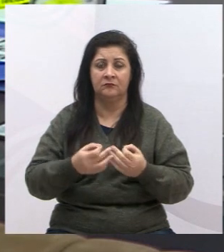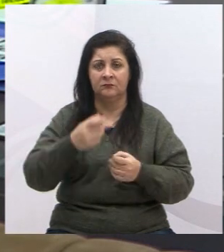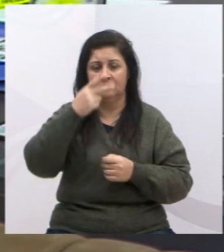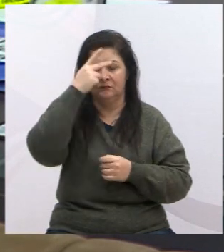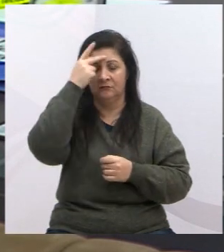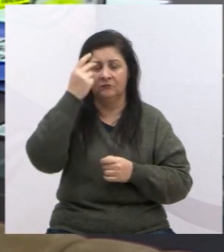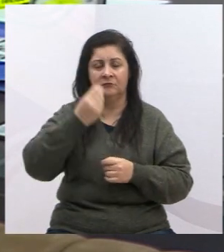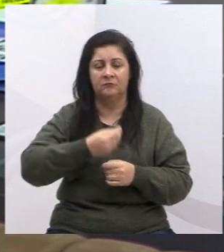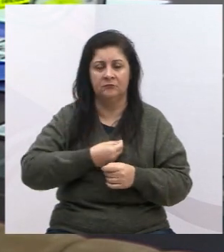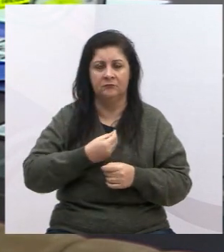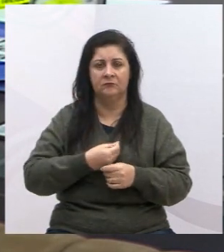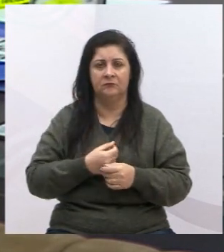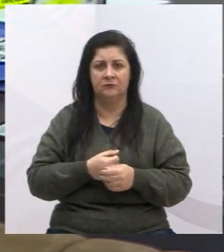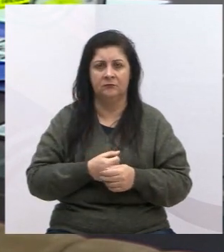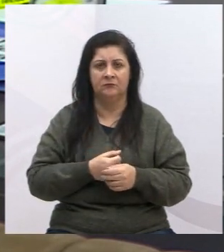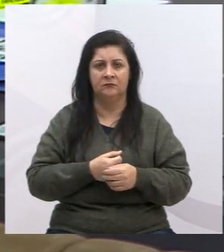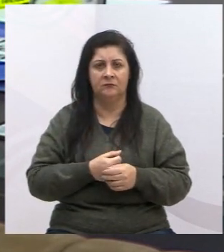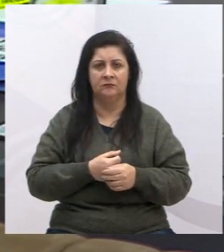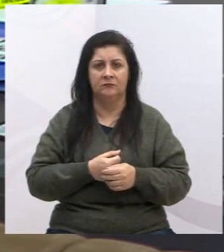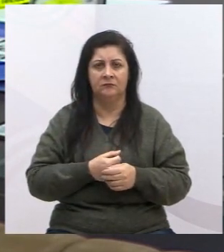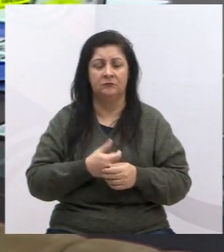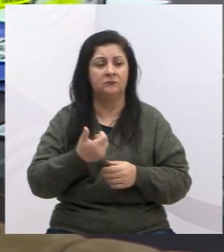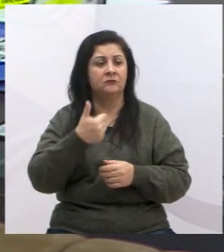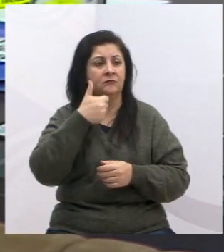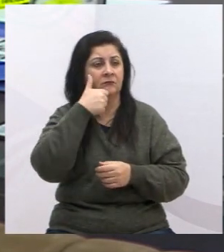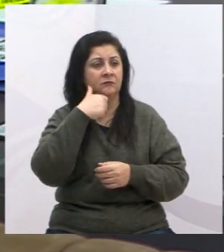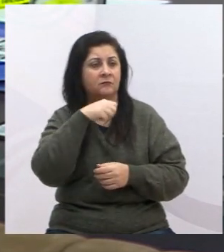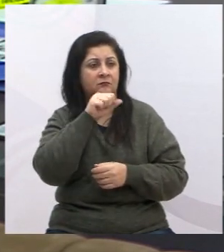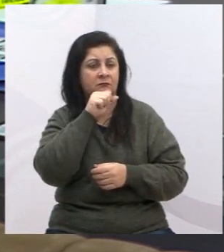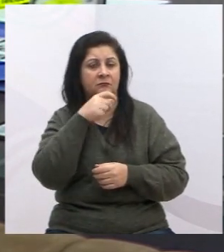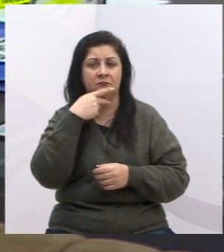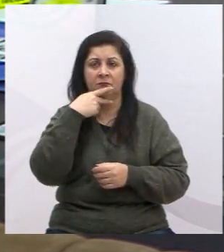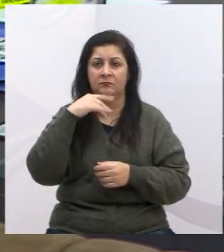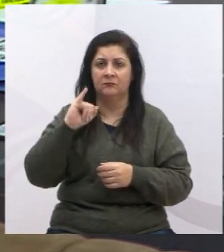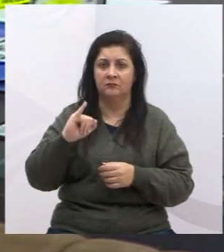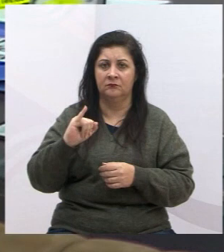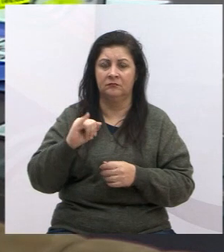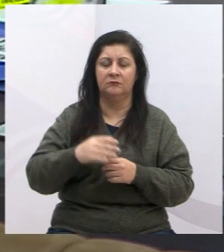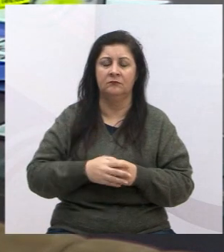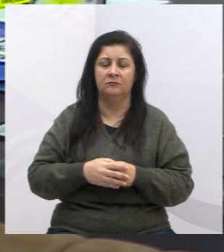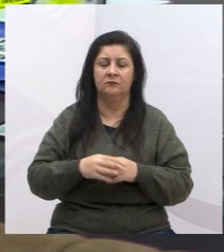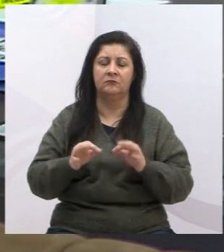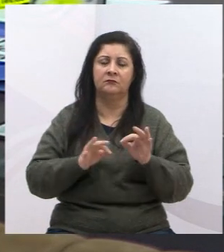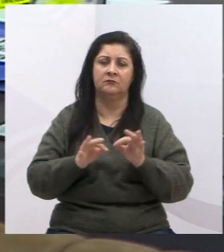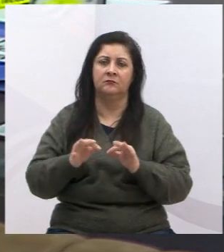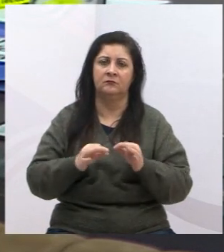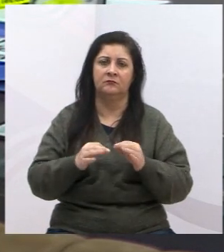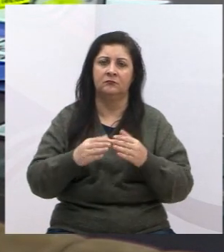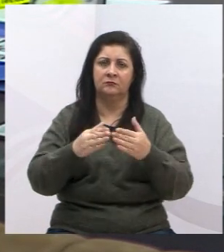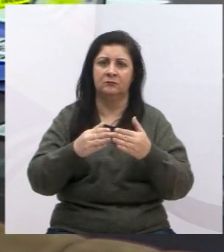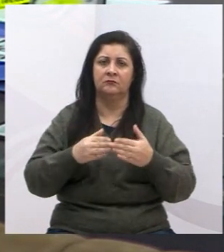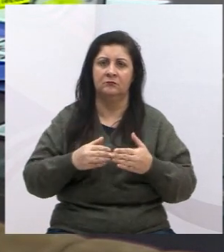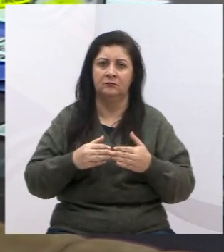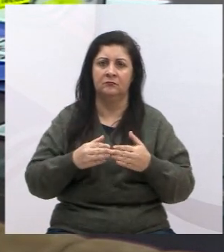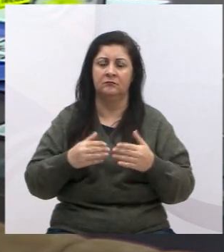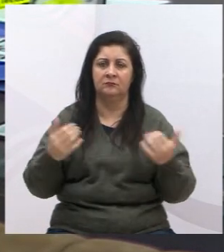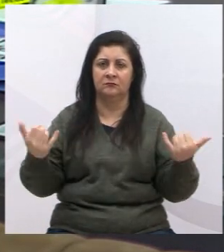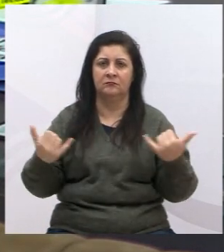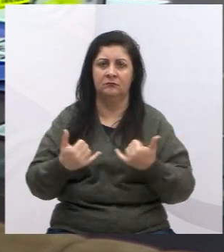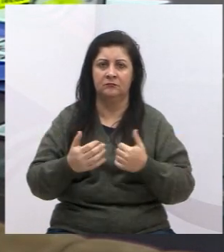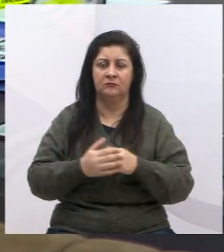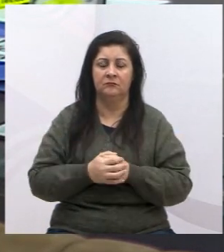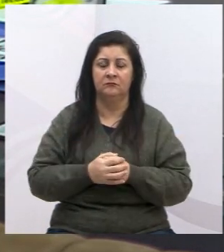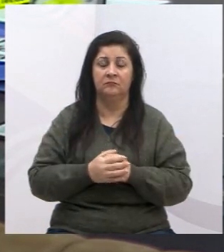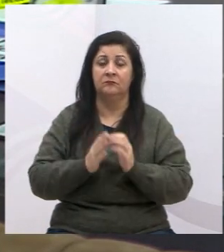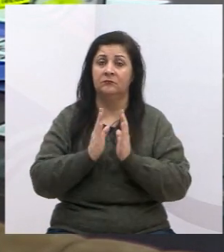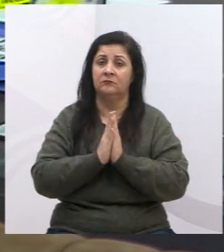nome das mães, os pais e os moradores de lá, eu estou pedindo esse pedido de informação. Peço que, se Deus